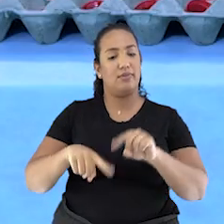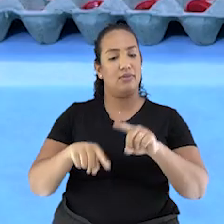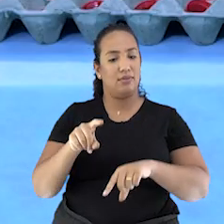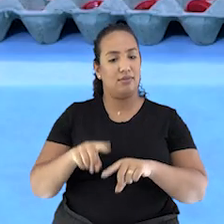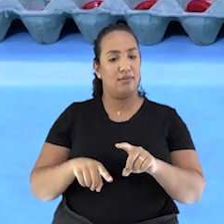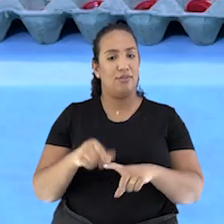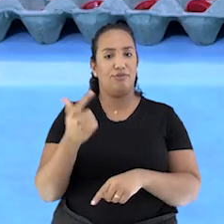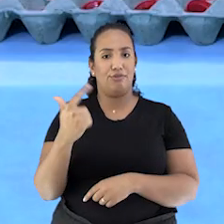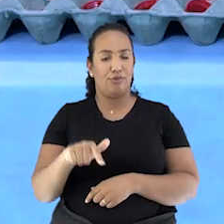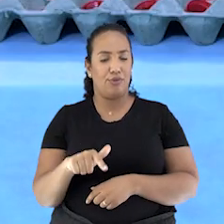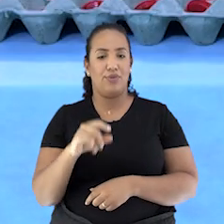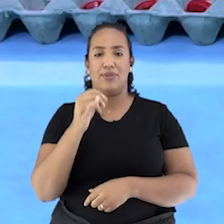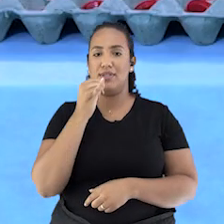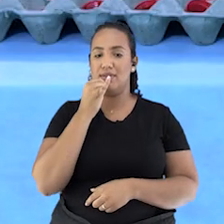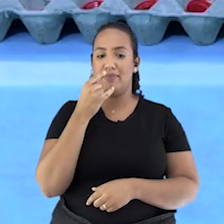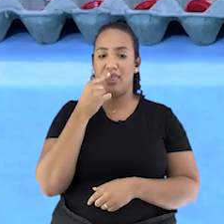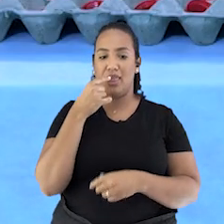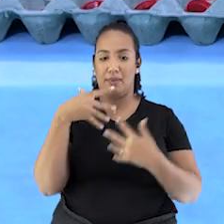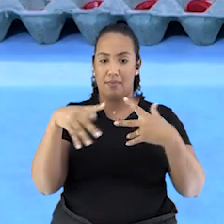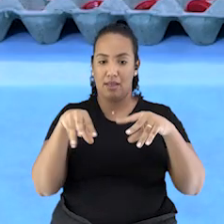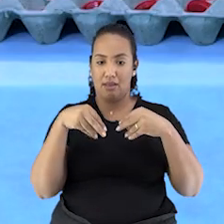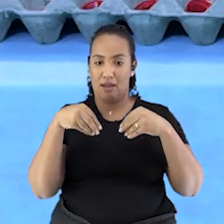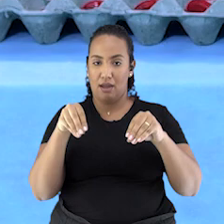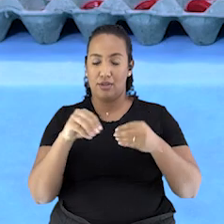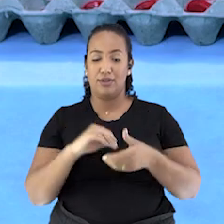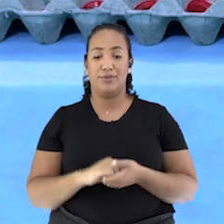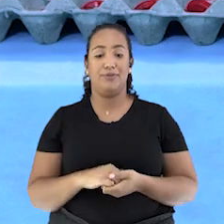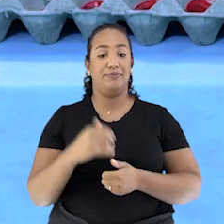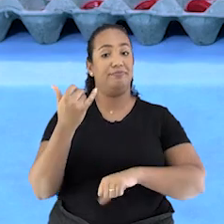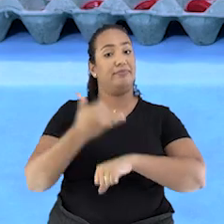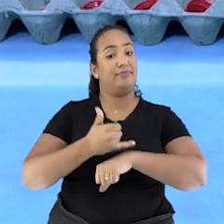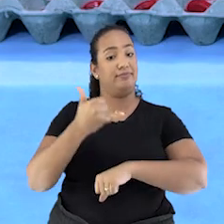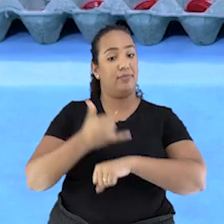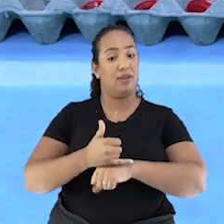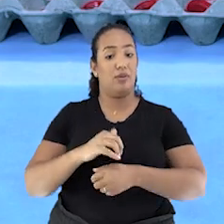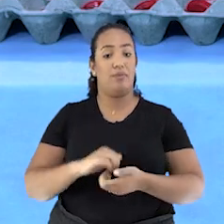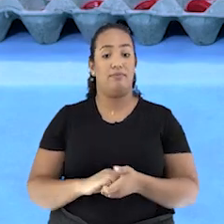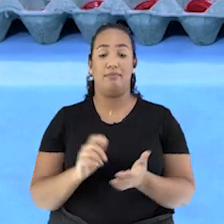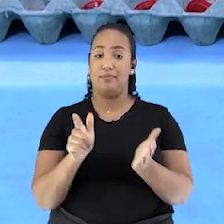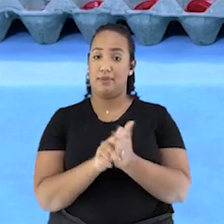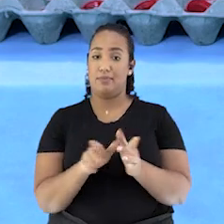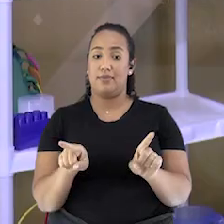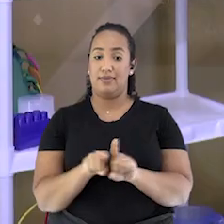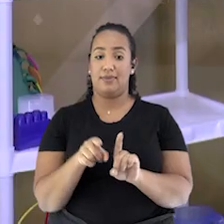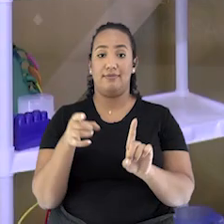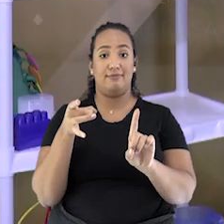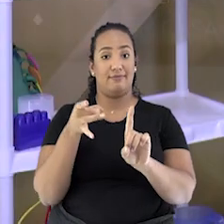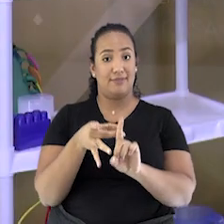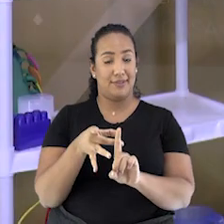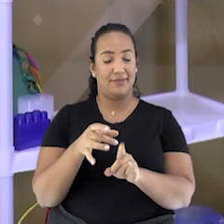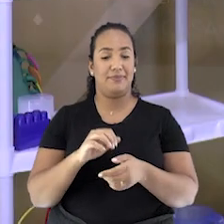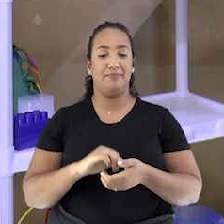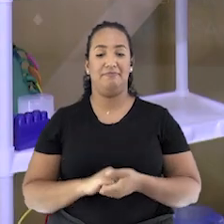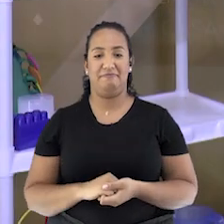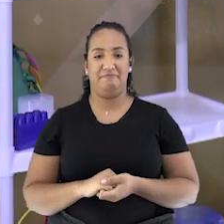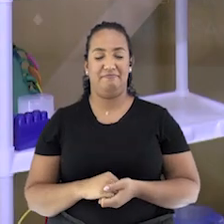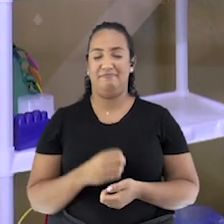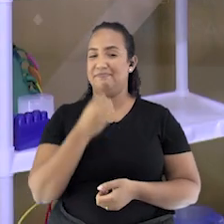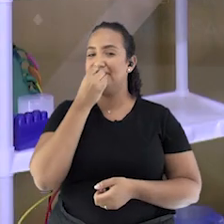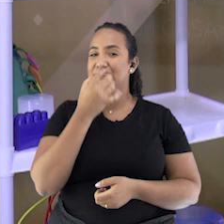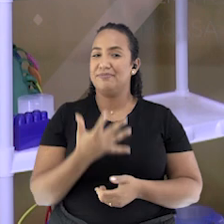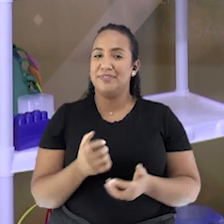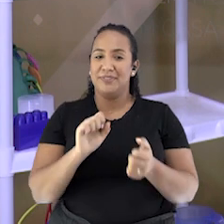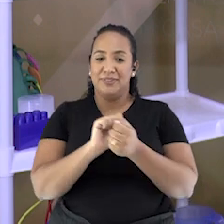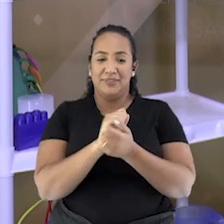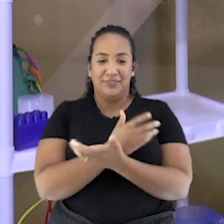o plástico, o metal, o papel e o vidro. Foi muito bom estar com